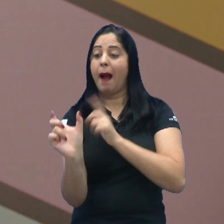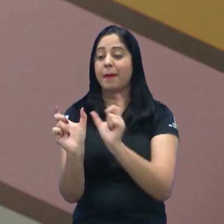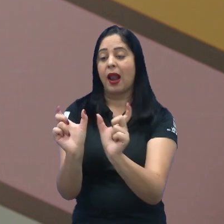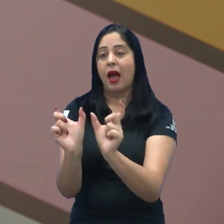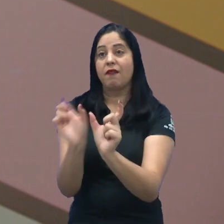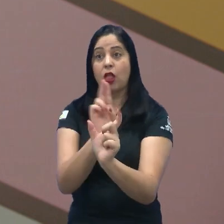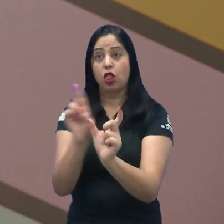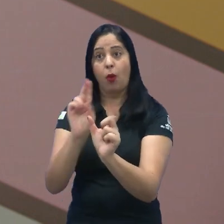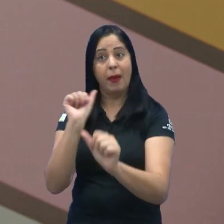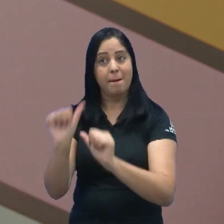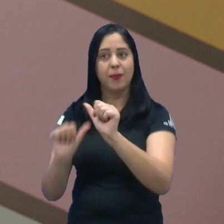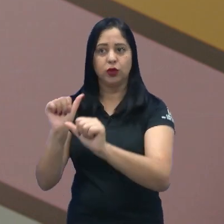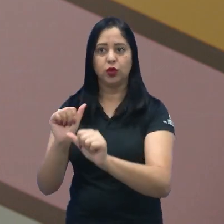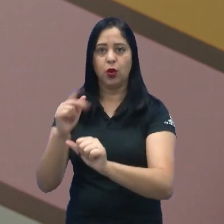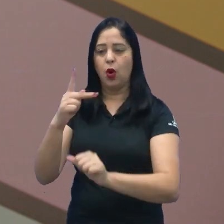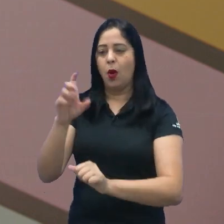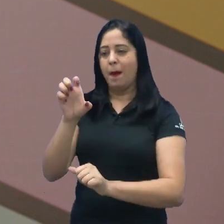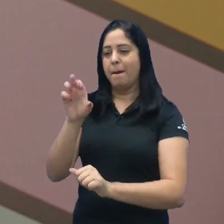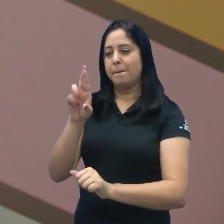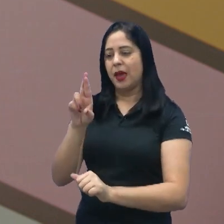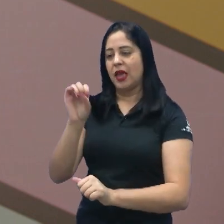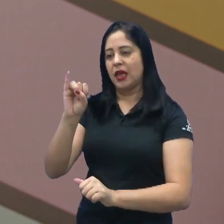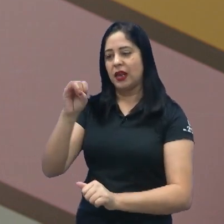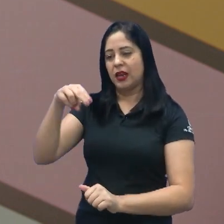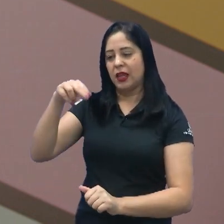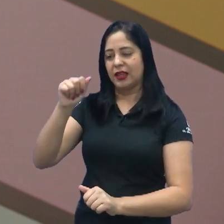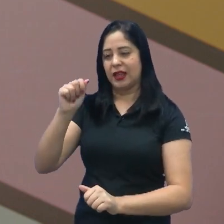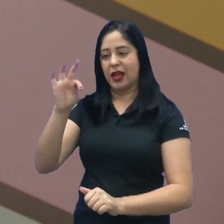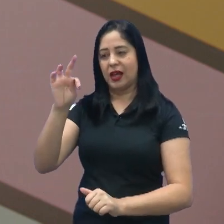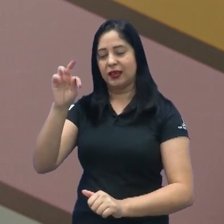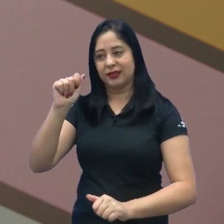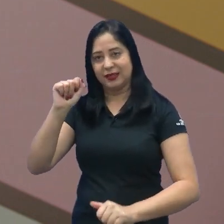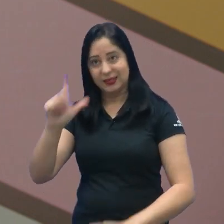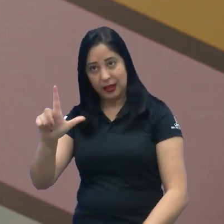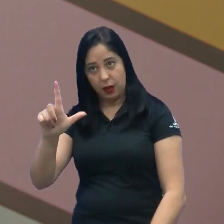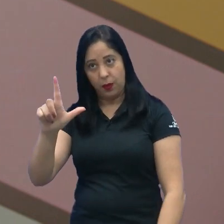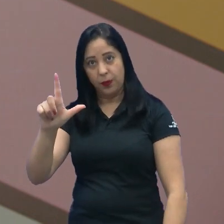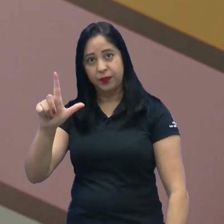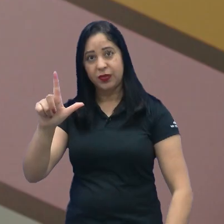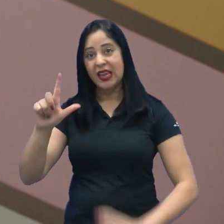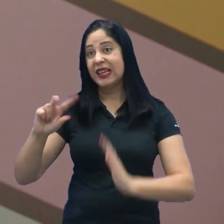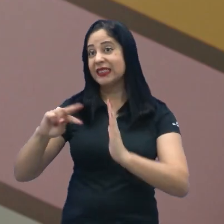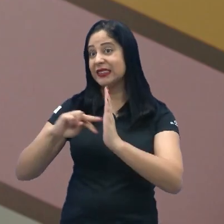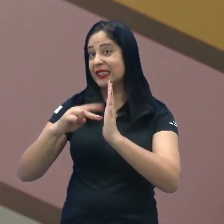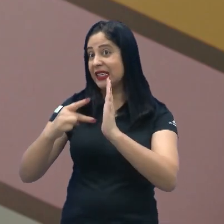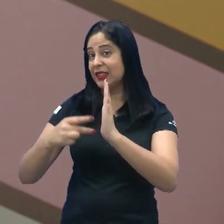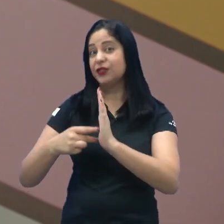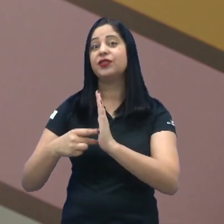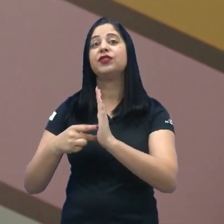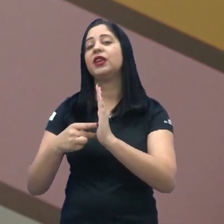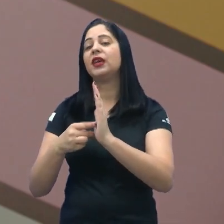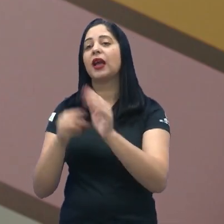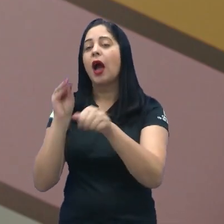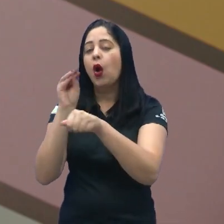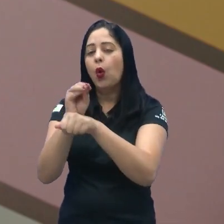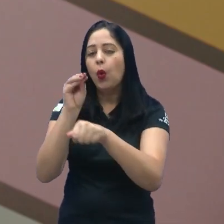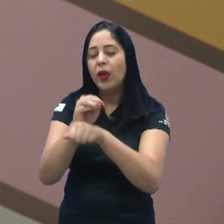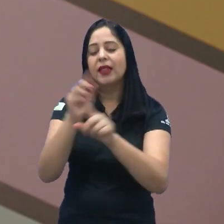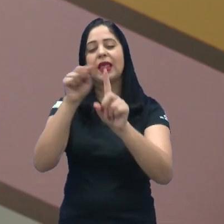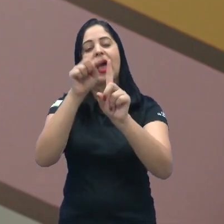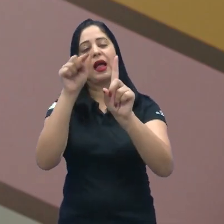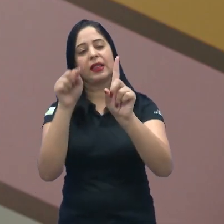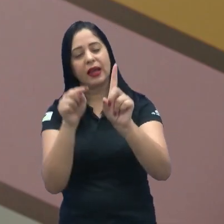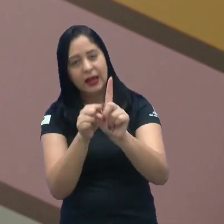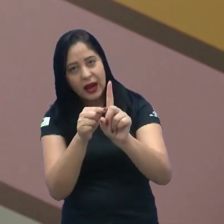hoje chamamos de psicologia perinatal e da parentalidade, né, que é o ramo da psicologia que cuida das gestantes, das